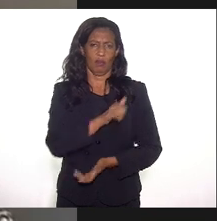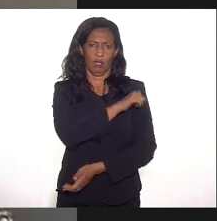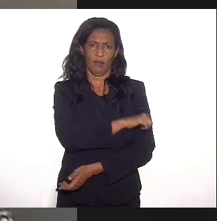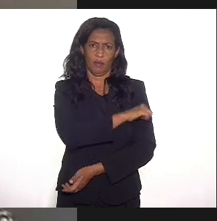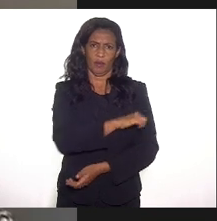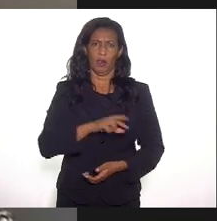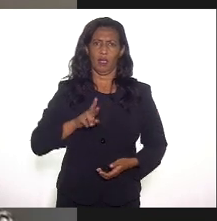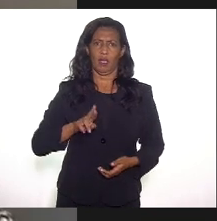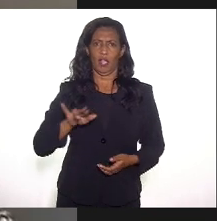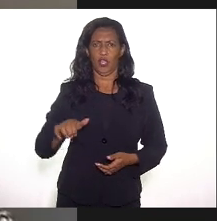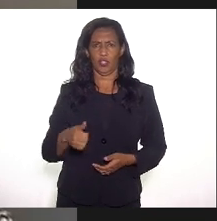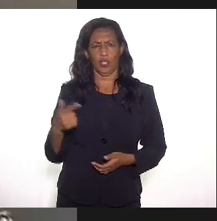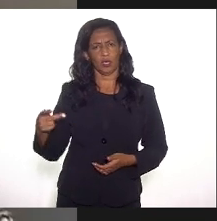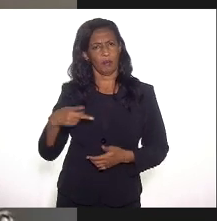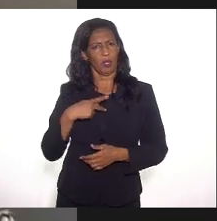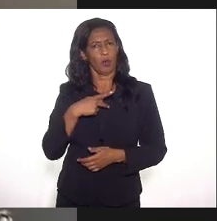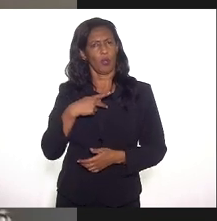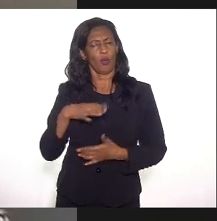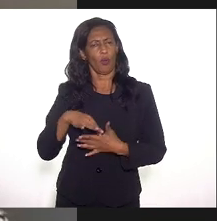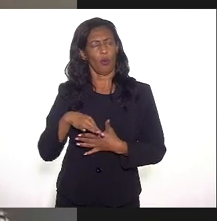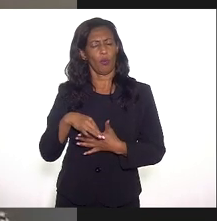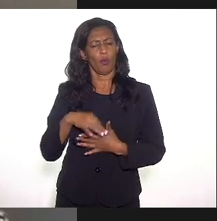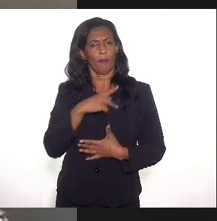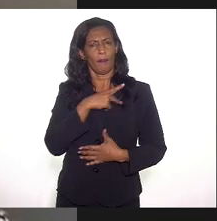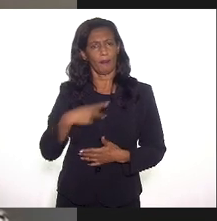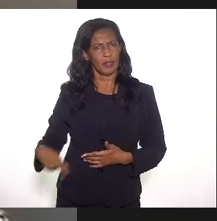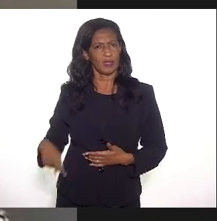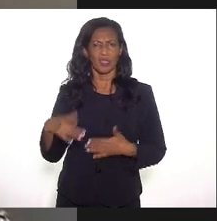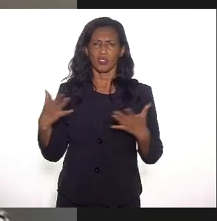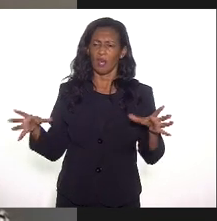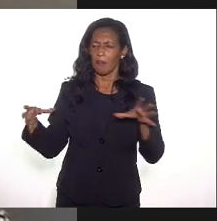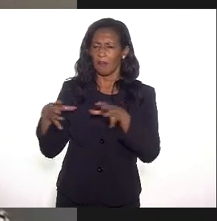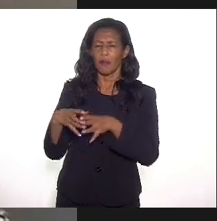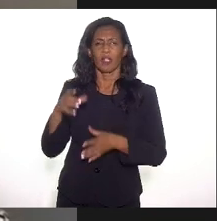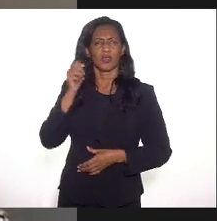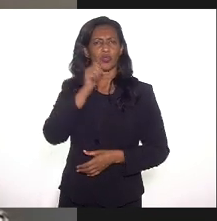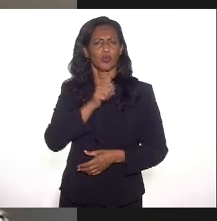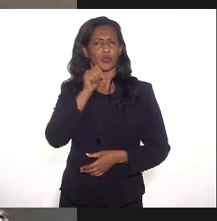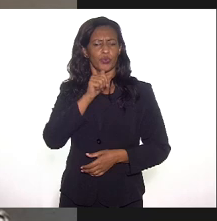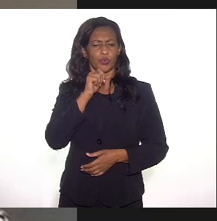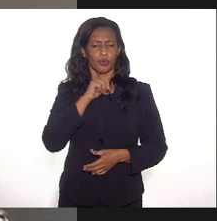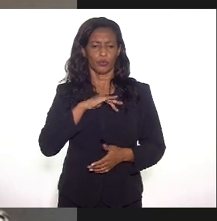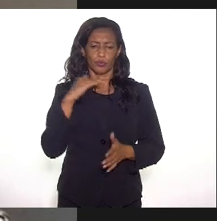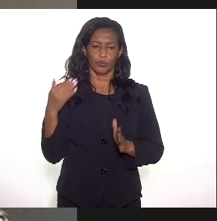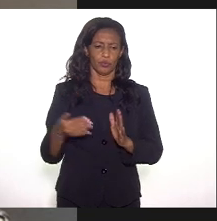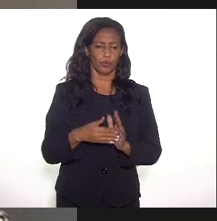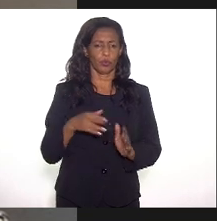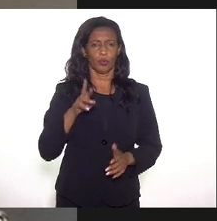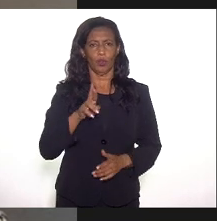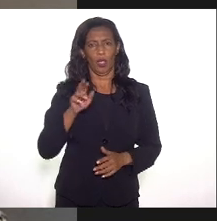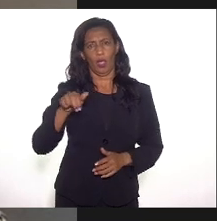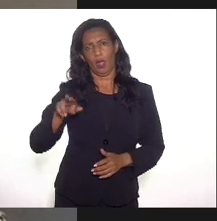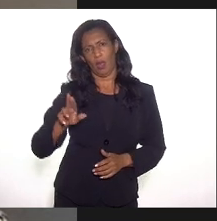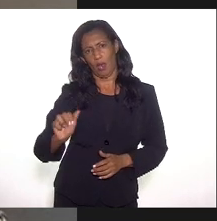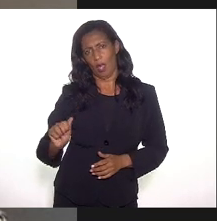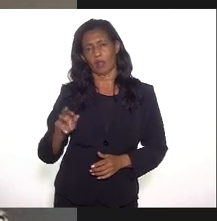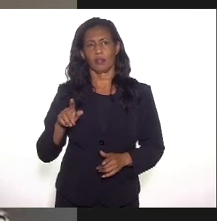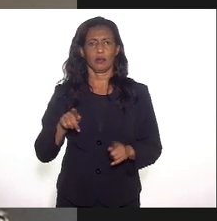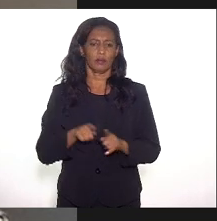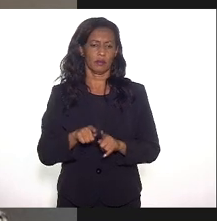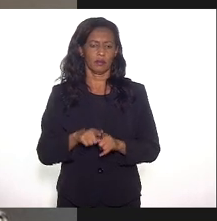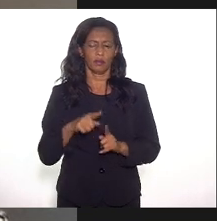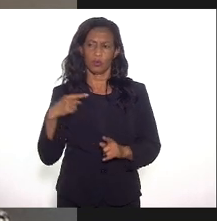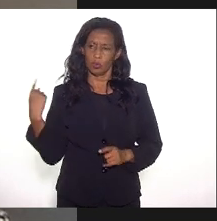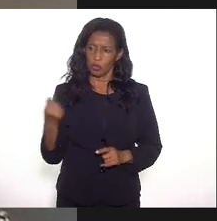enfermeira Regiane, como presidente da comissão, da bancada feminina como um todo, né, da deputada Renata também, porque todas nós